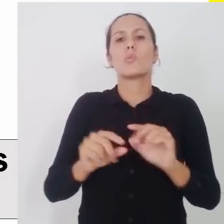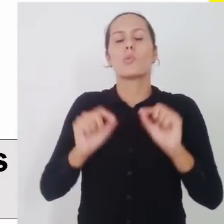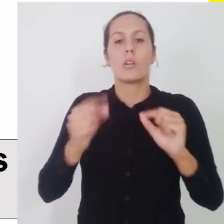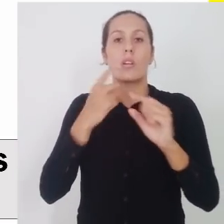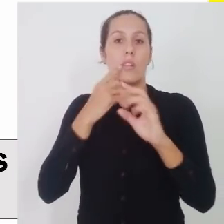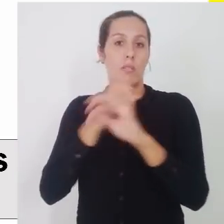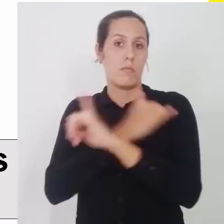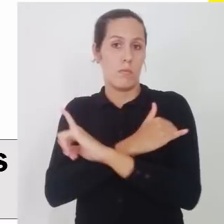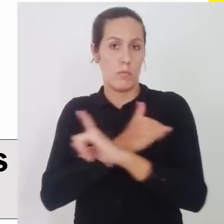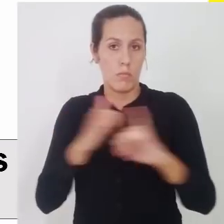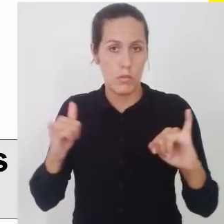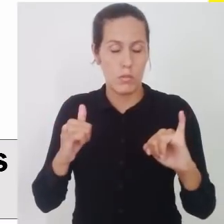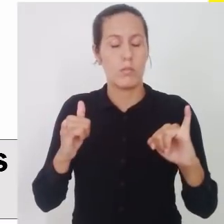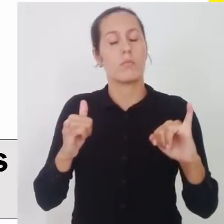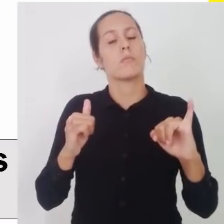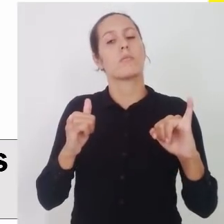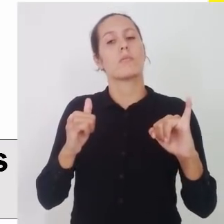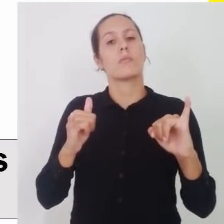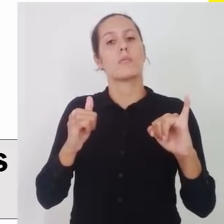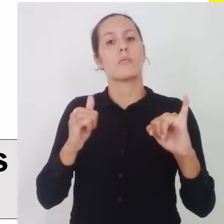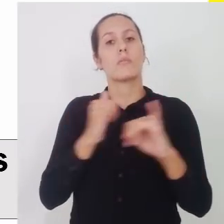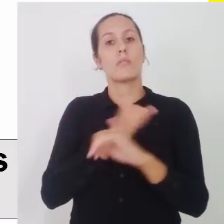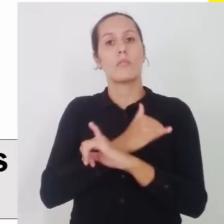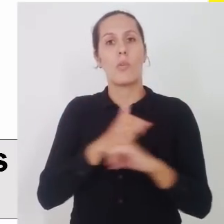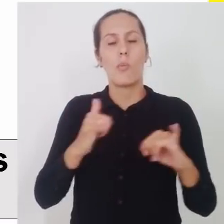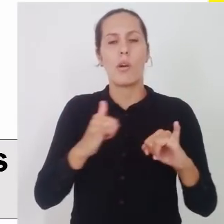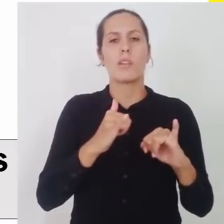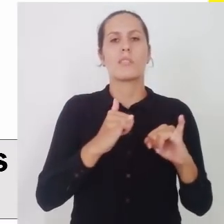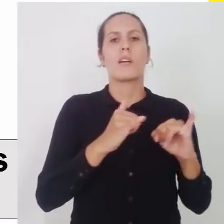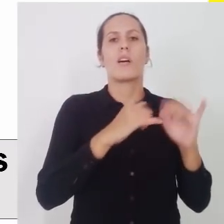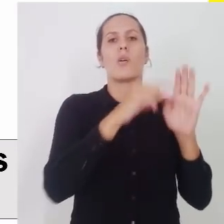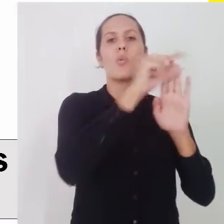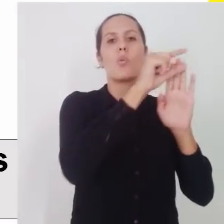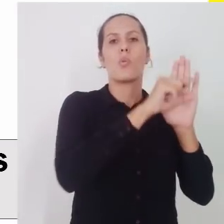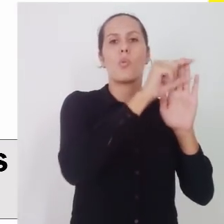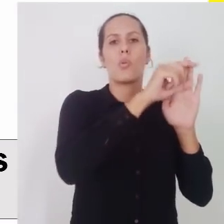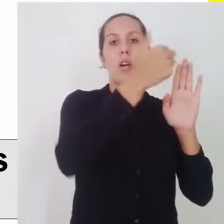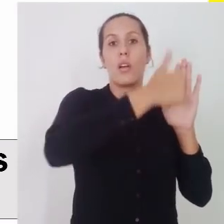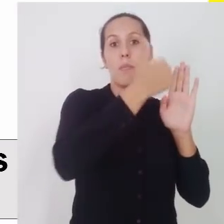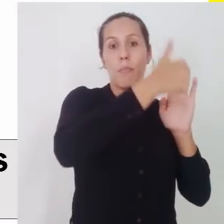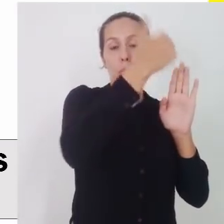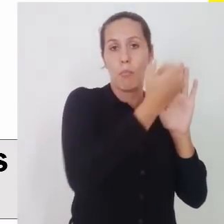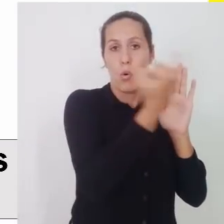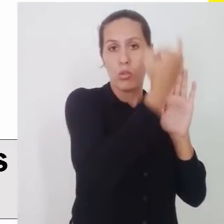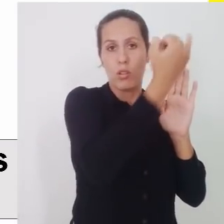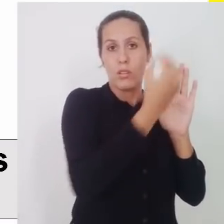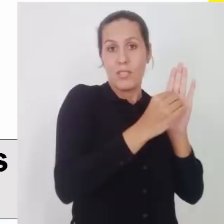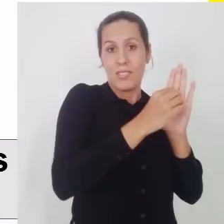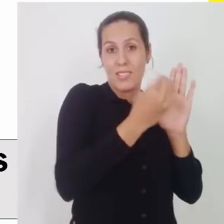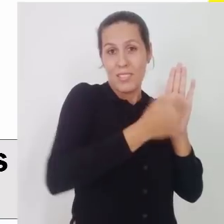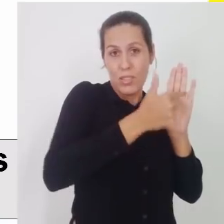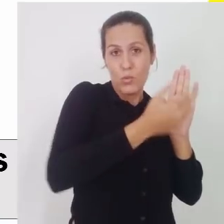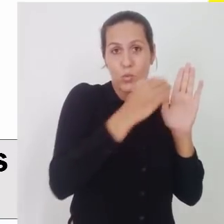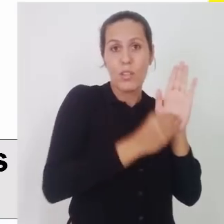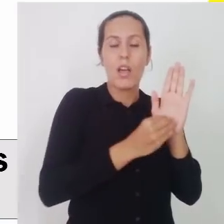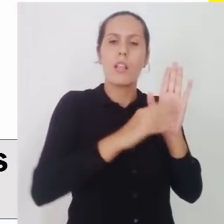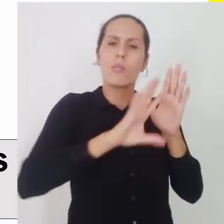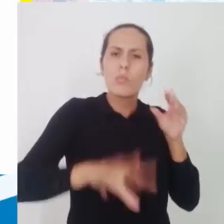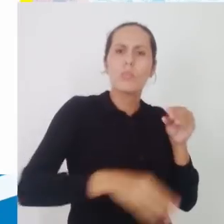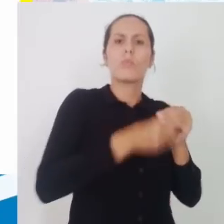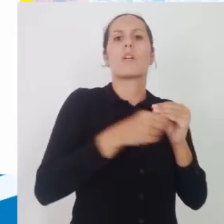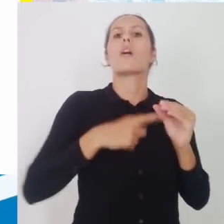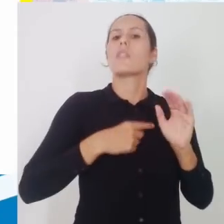de casos e até mesmo de algumas outras ações que estão sendo realizadas na cidade no combate ao